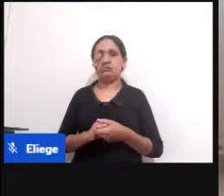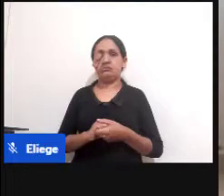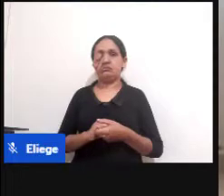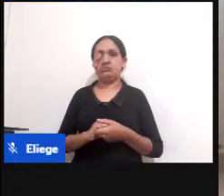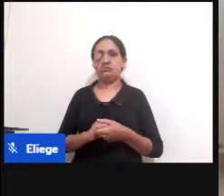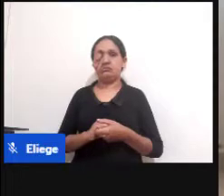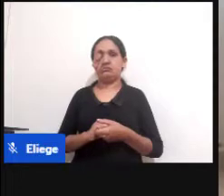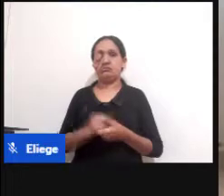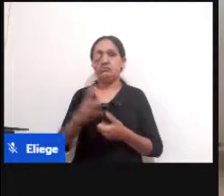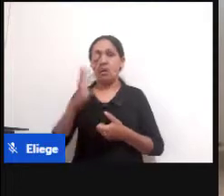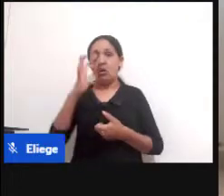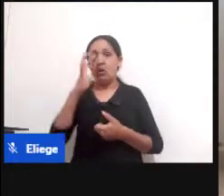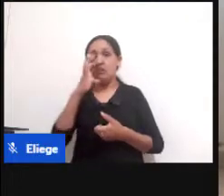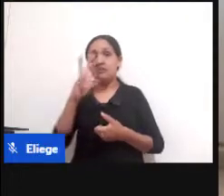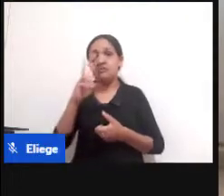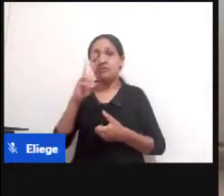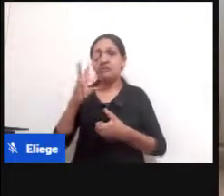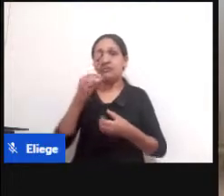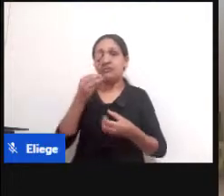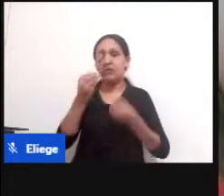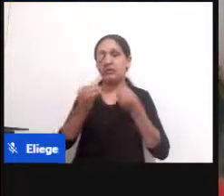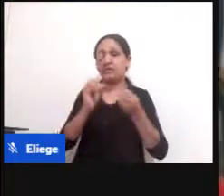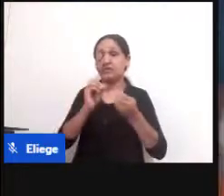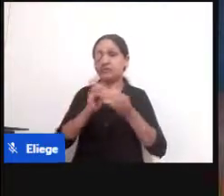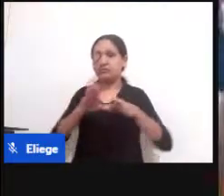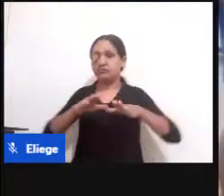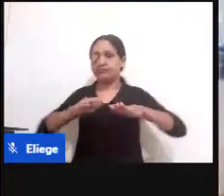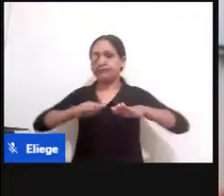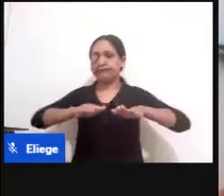Olha a riqueza do movimento.